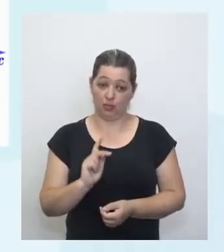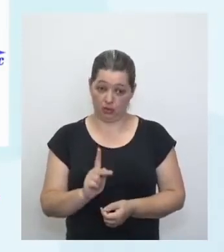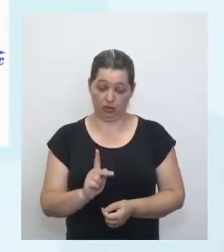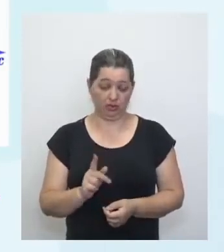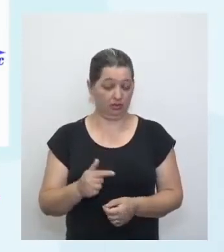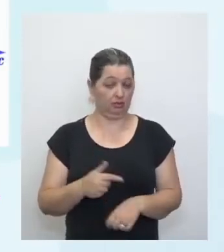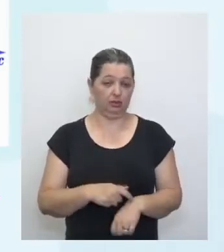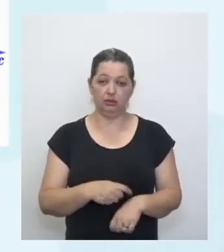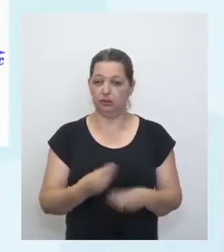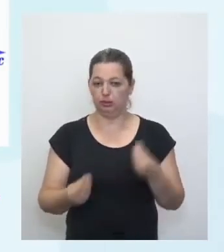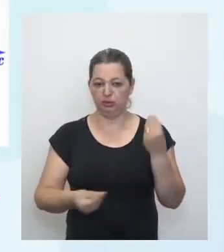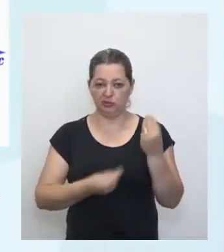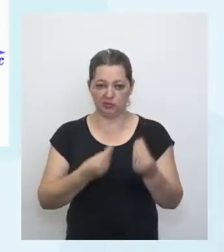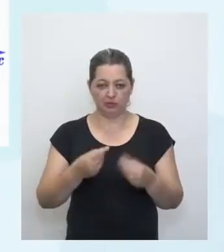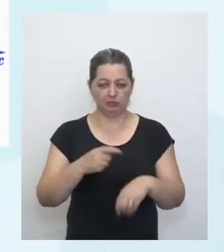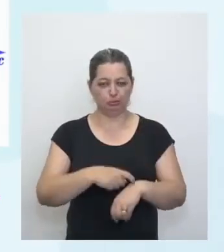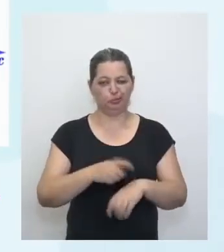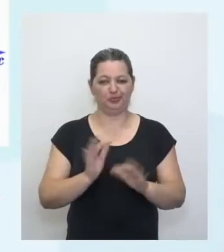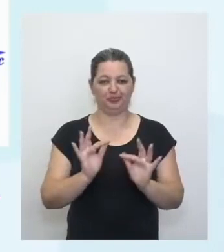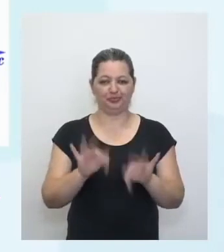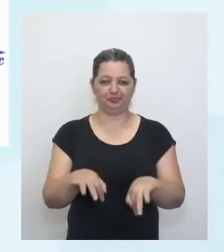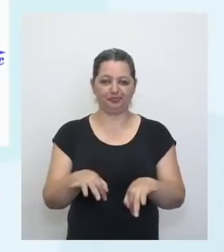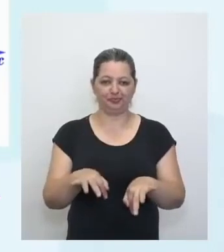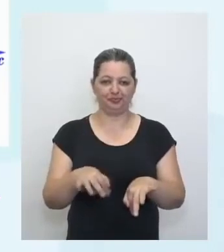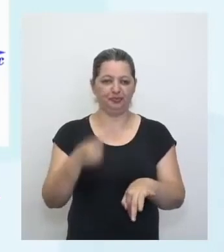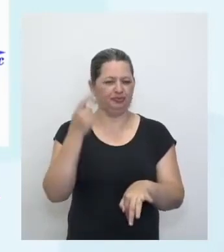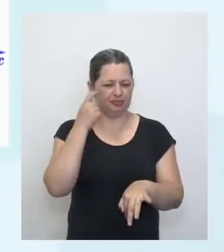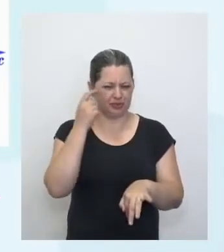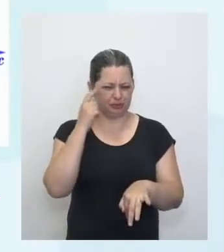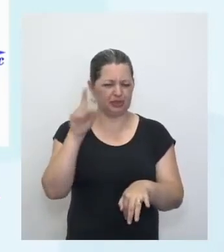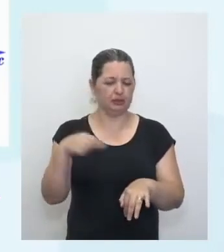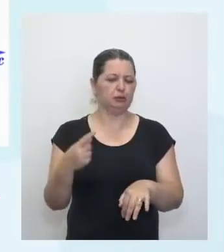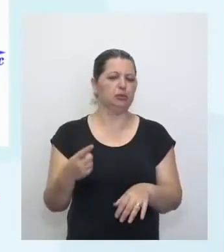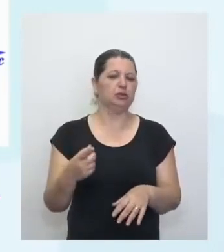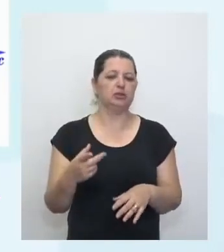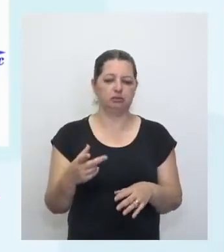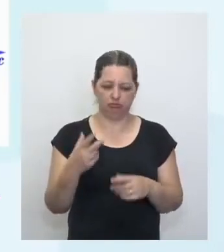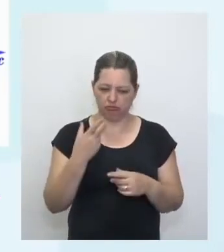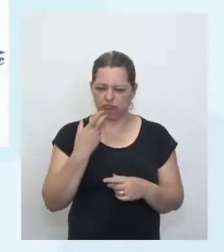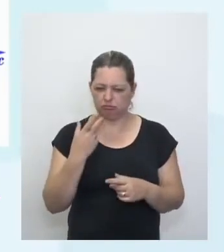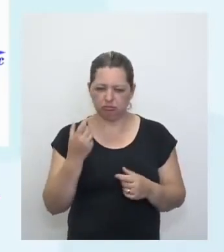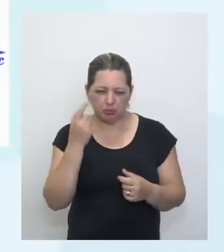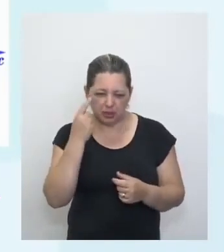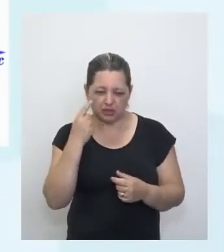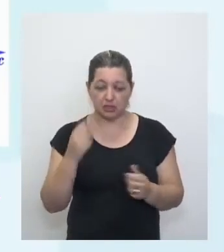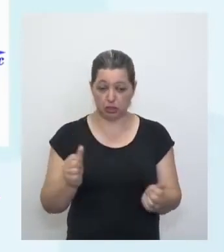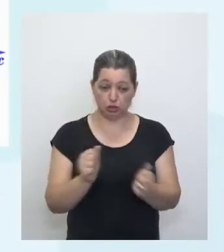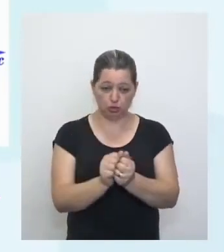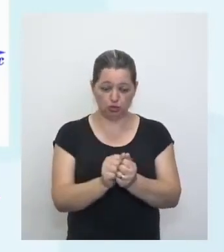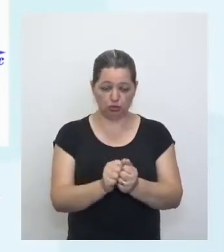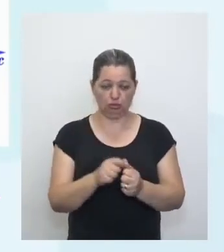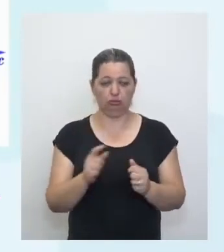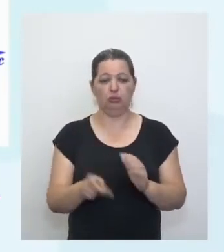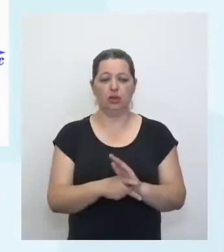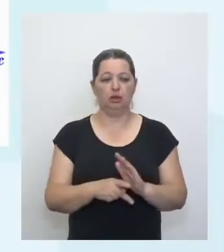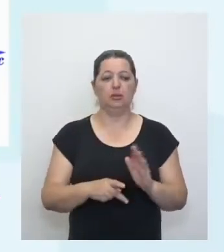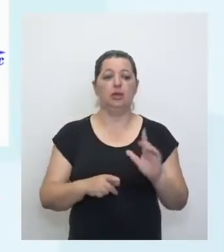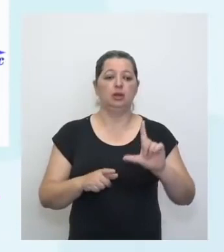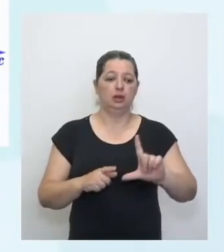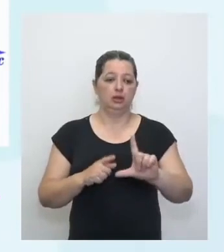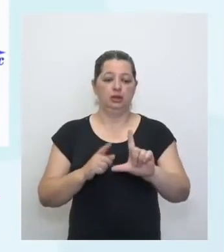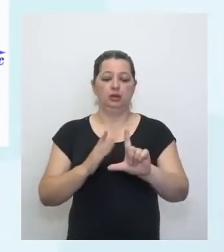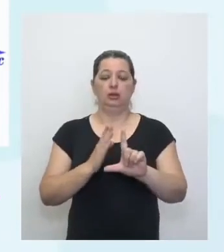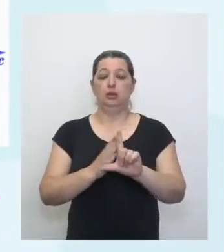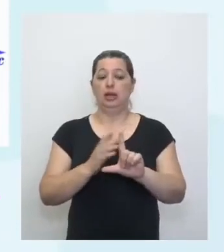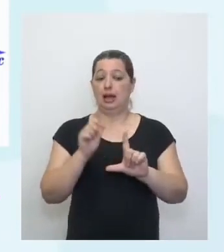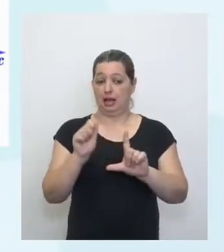tem como eu deixar, porque o tempo está acabando. Então, vai pensando aí e vem concluindo comigo, tá bom? Vou olhar o gráfico A. Tem uma reta inclinada que